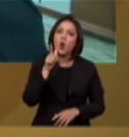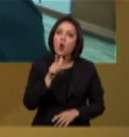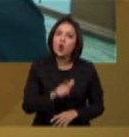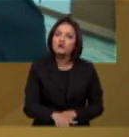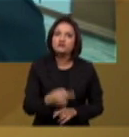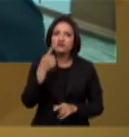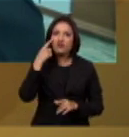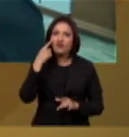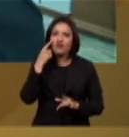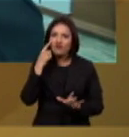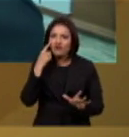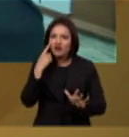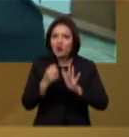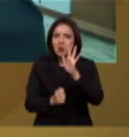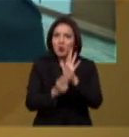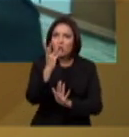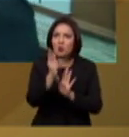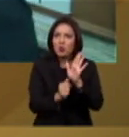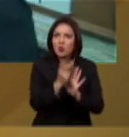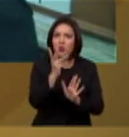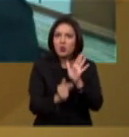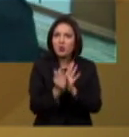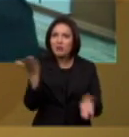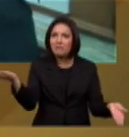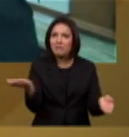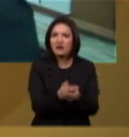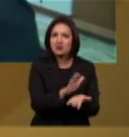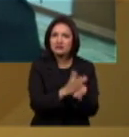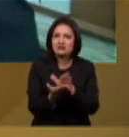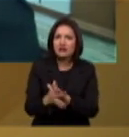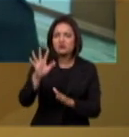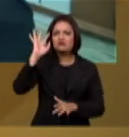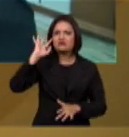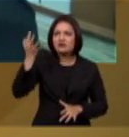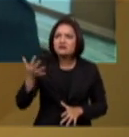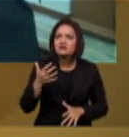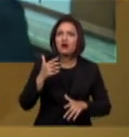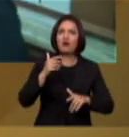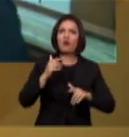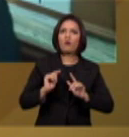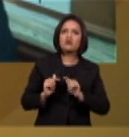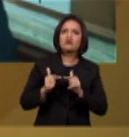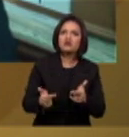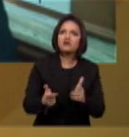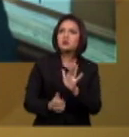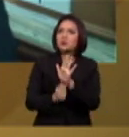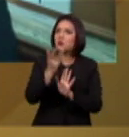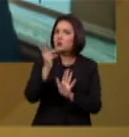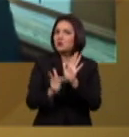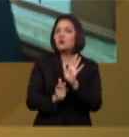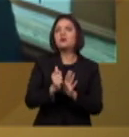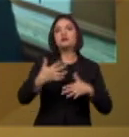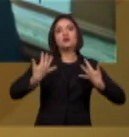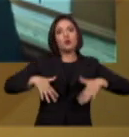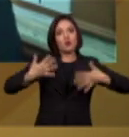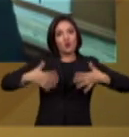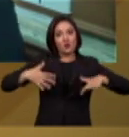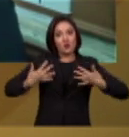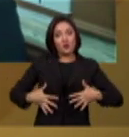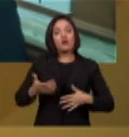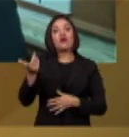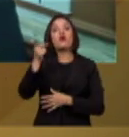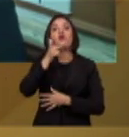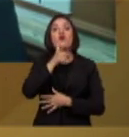números realmente formidáveis em termos de prestação jurisdicional. E alcançamos